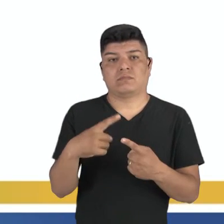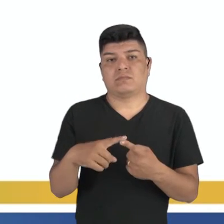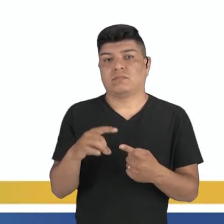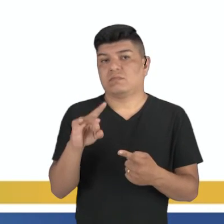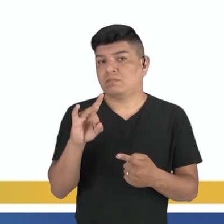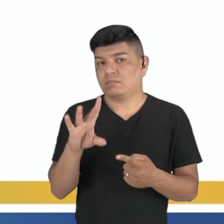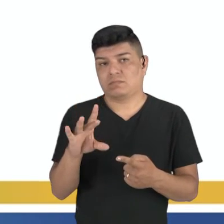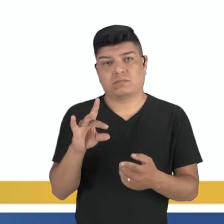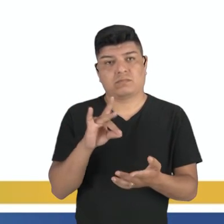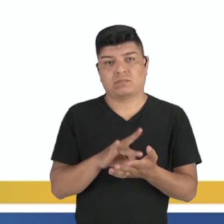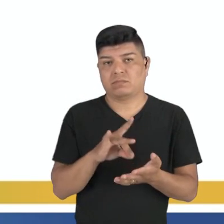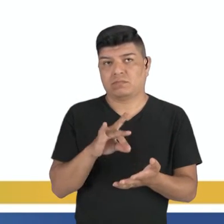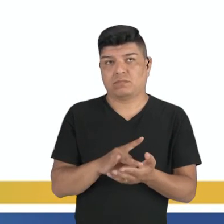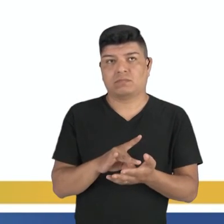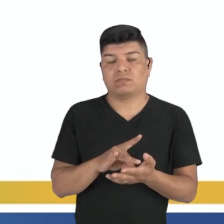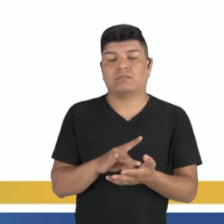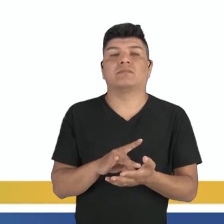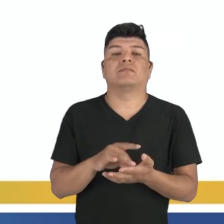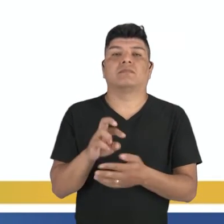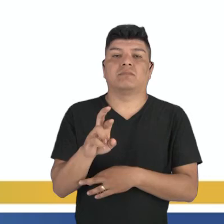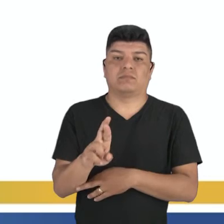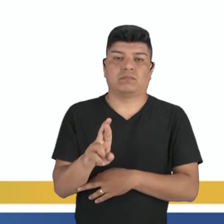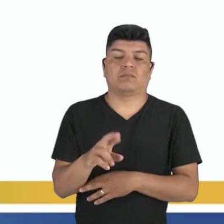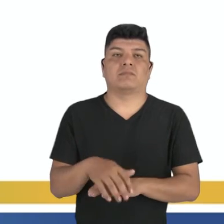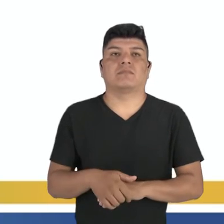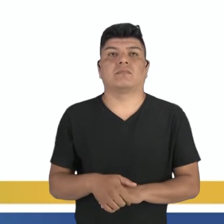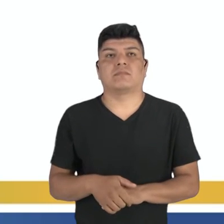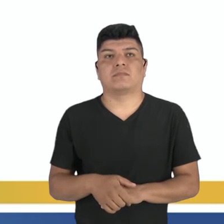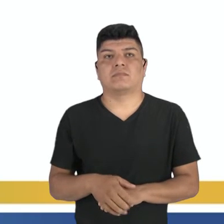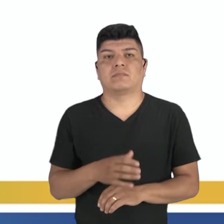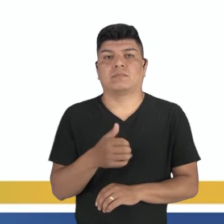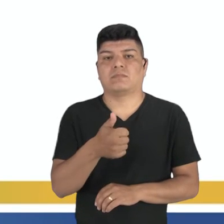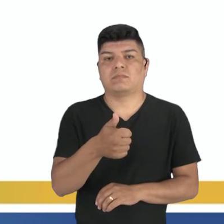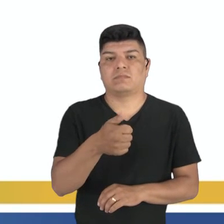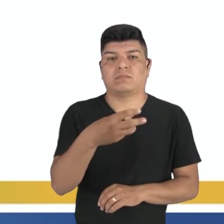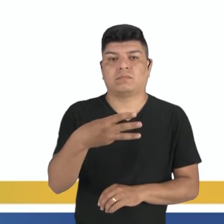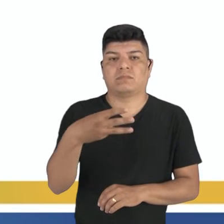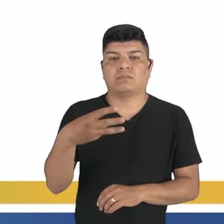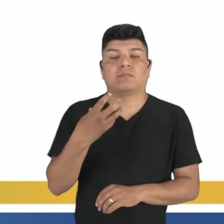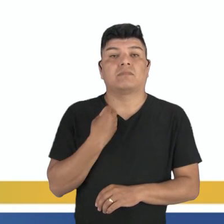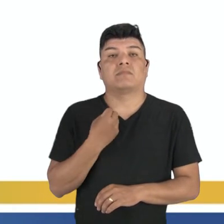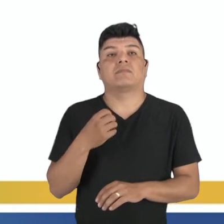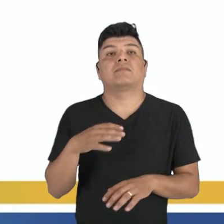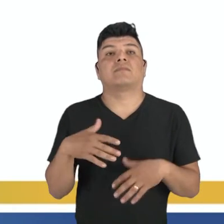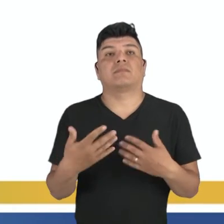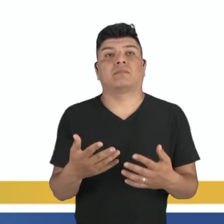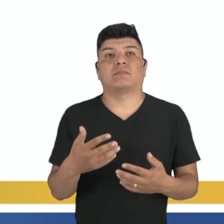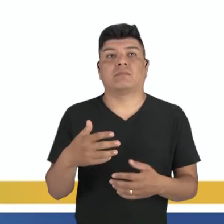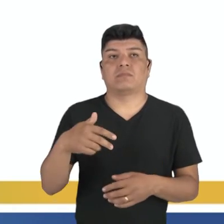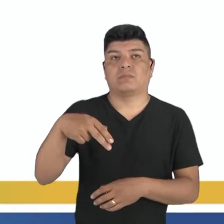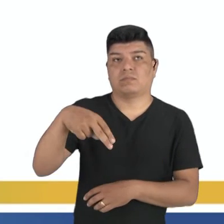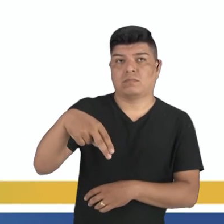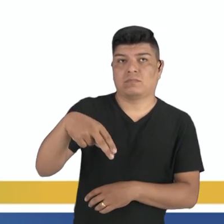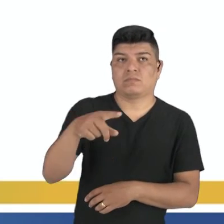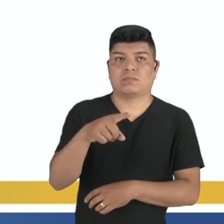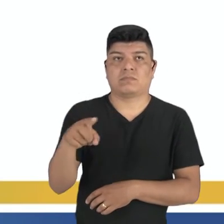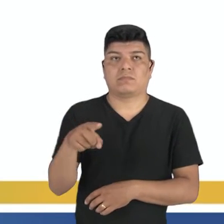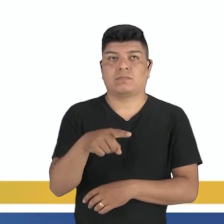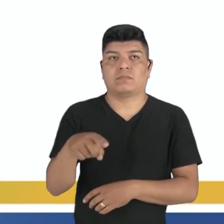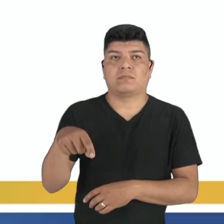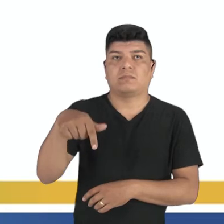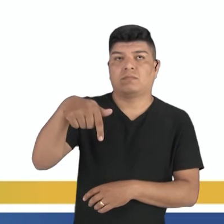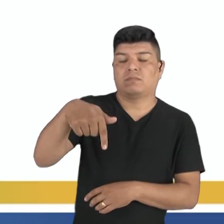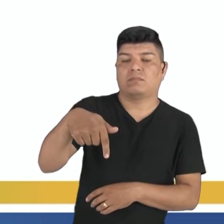eu só posso dizer que ele é um número real. O número 133, ele vai ser um número natural,